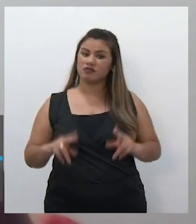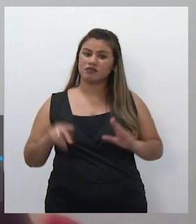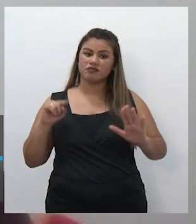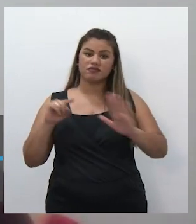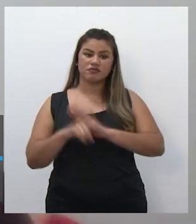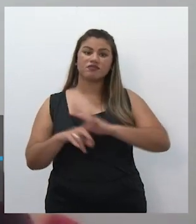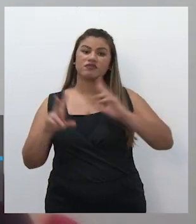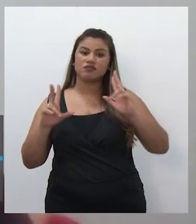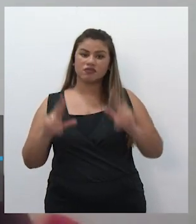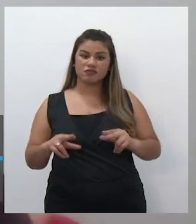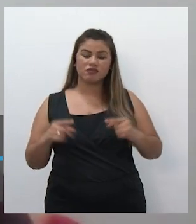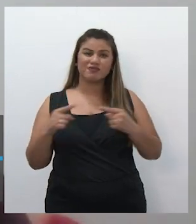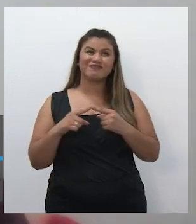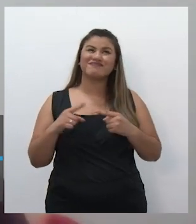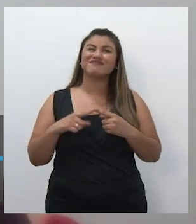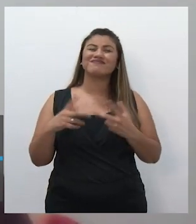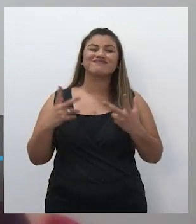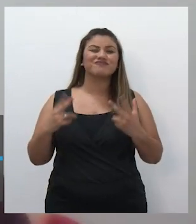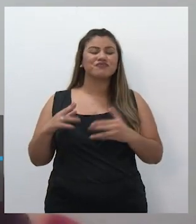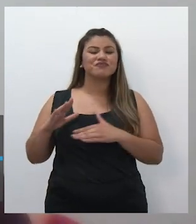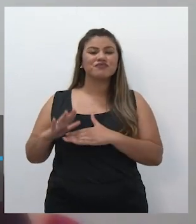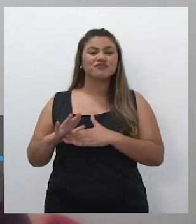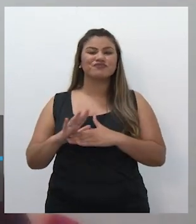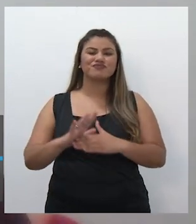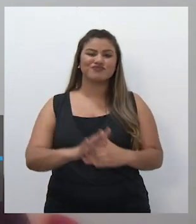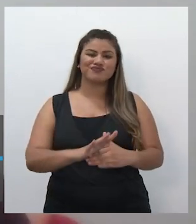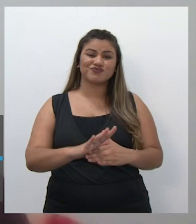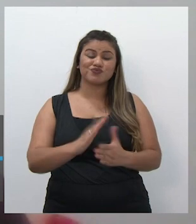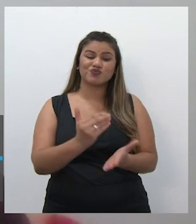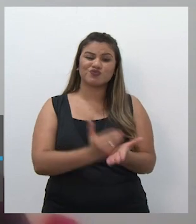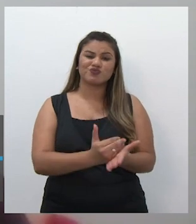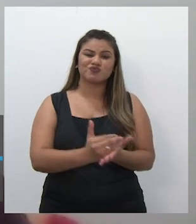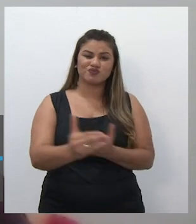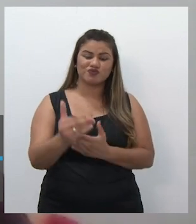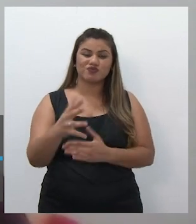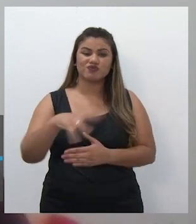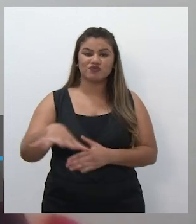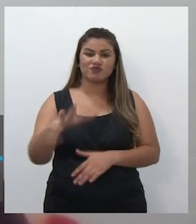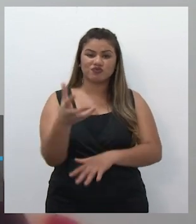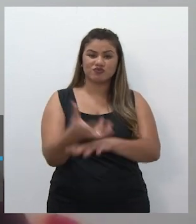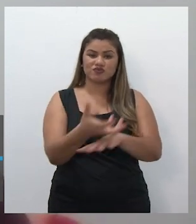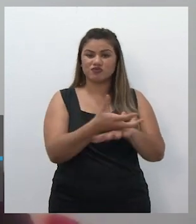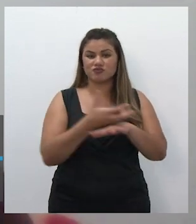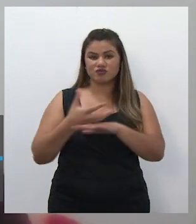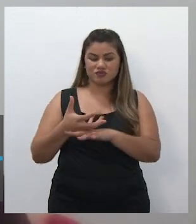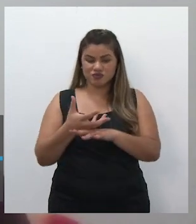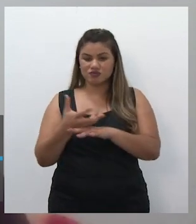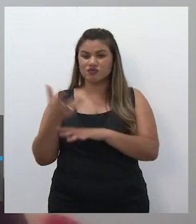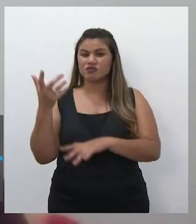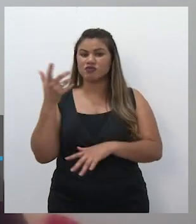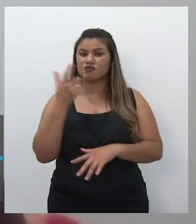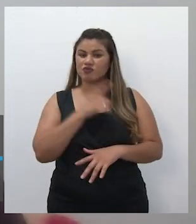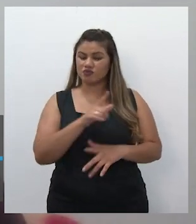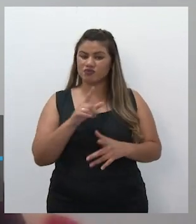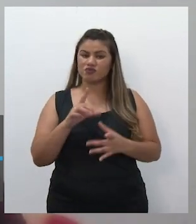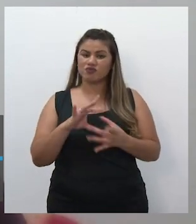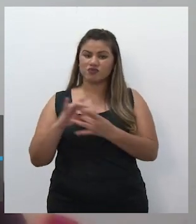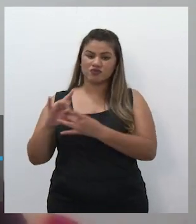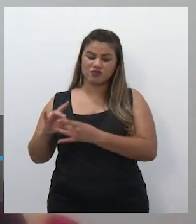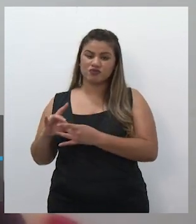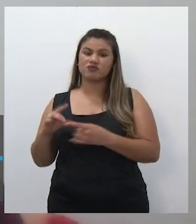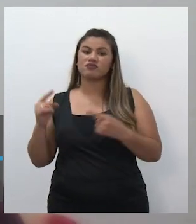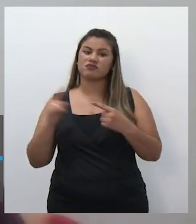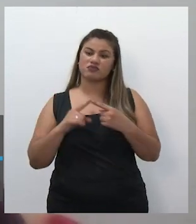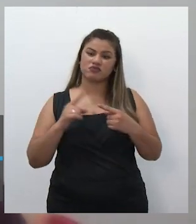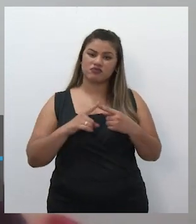Esse será o eixo, digamos assim, que vai fazer com que todos os componentes dialoguem. Ou seja, eu tenho a especificidade do